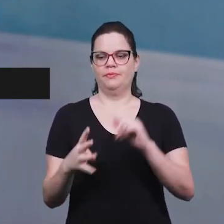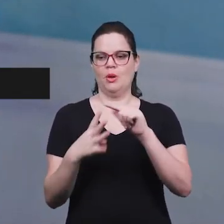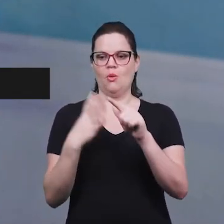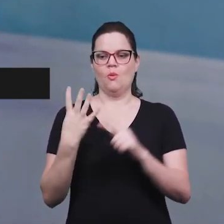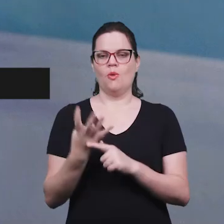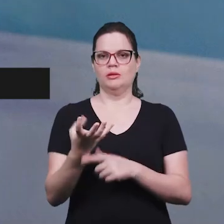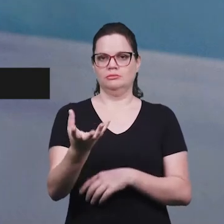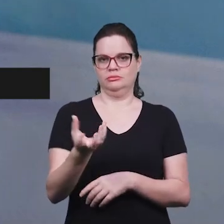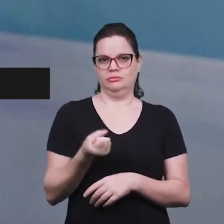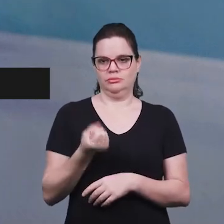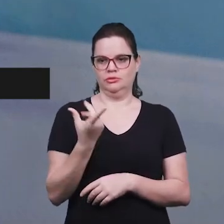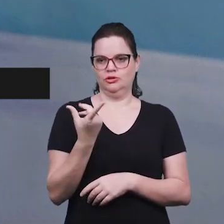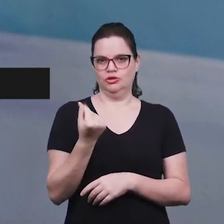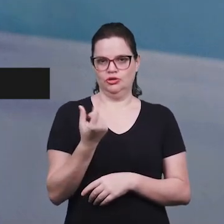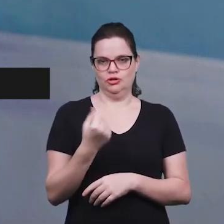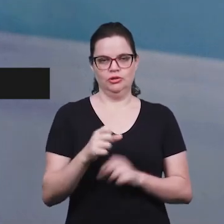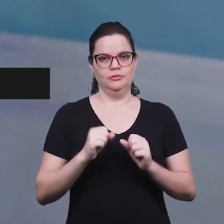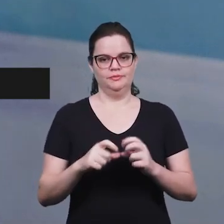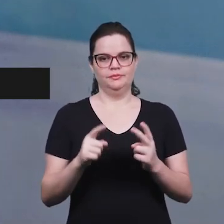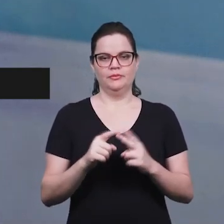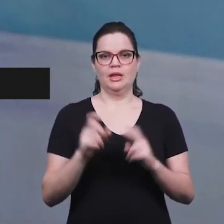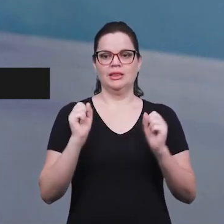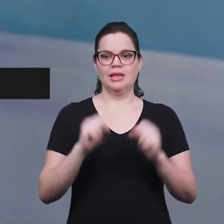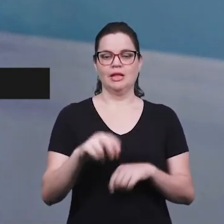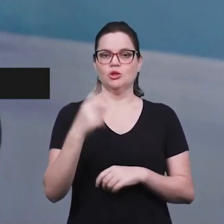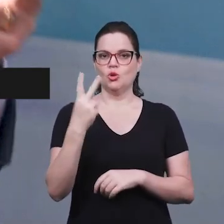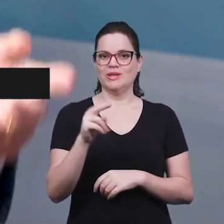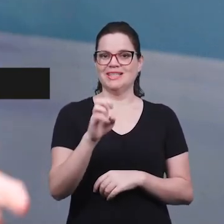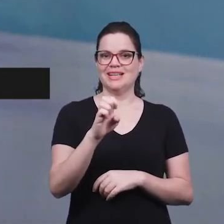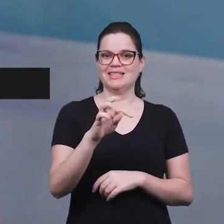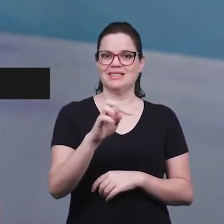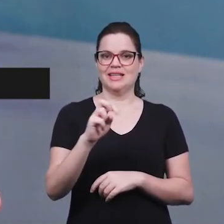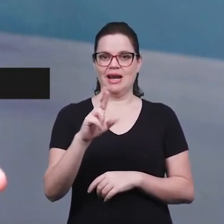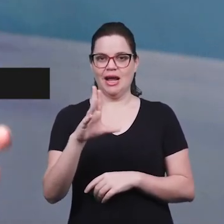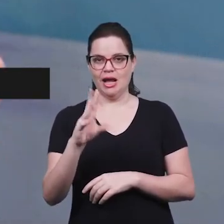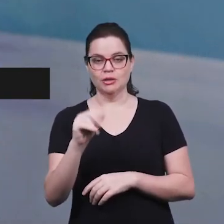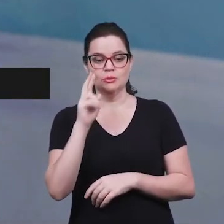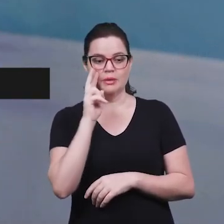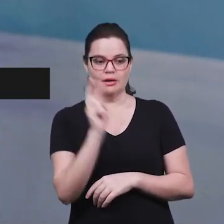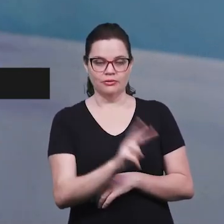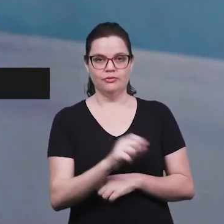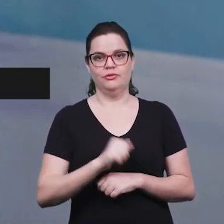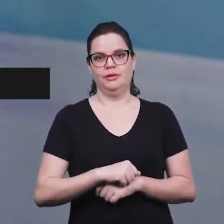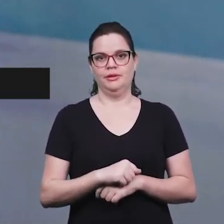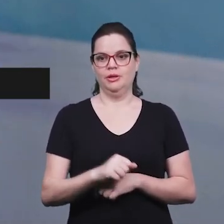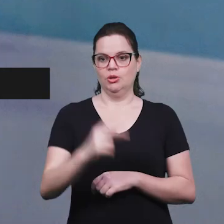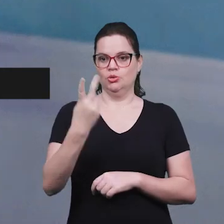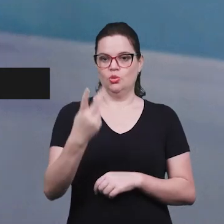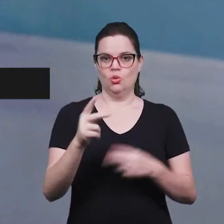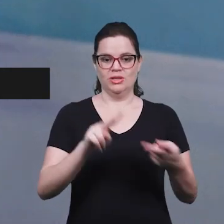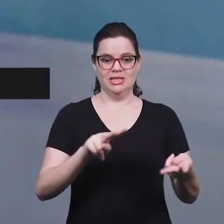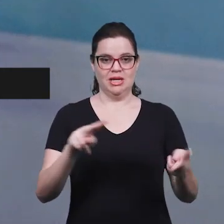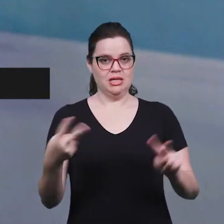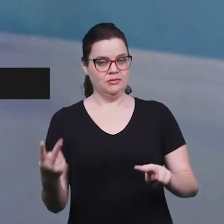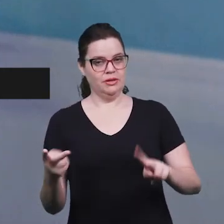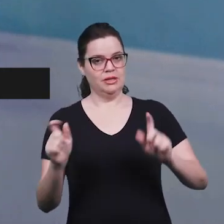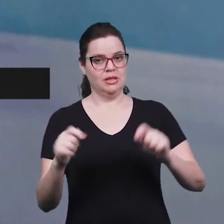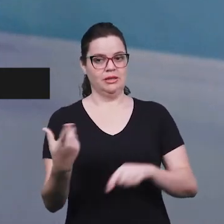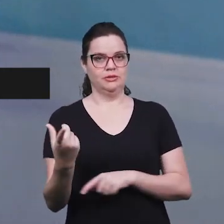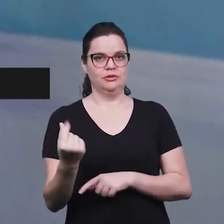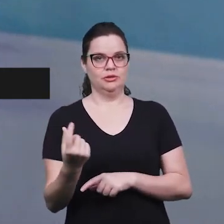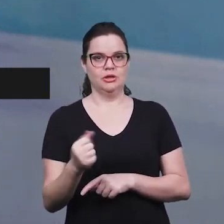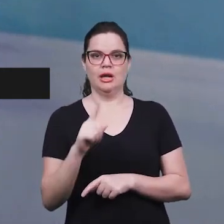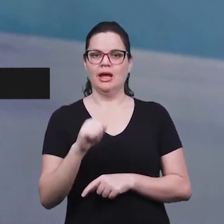por mês, 2 visualizações de extratos, 2 transferências. E o Banco Central entende que esses são